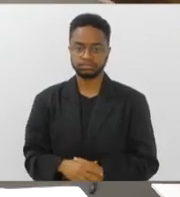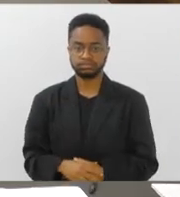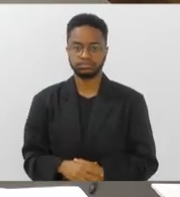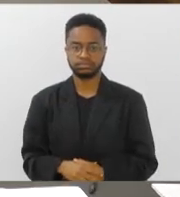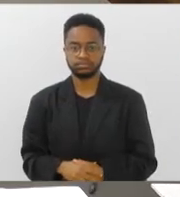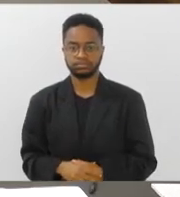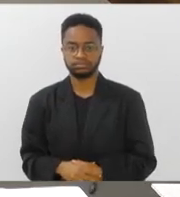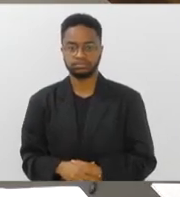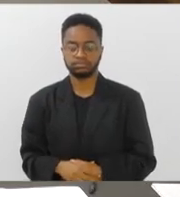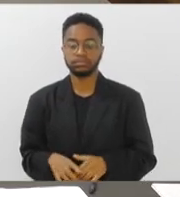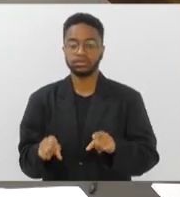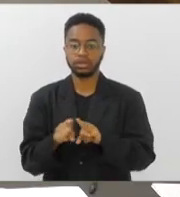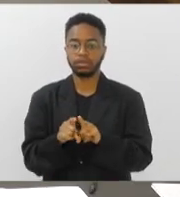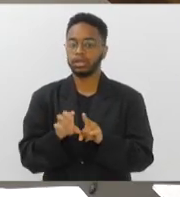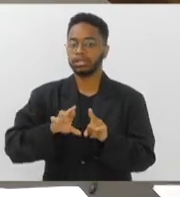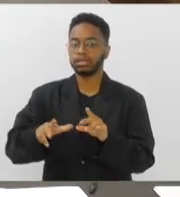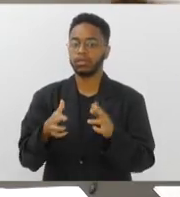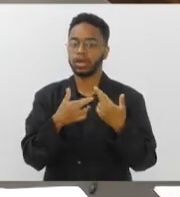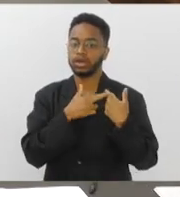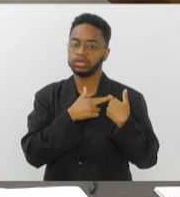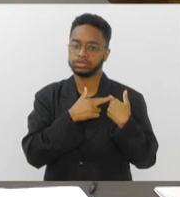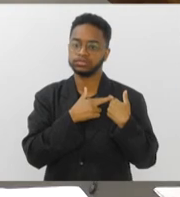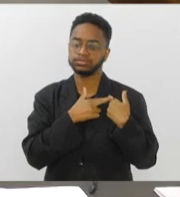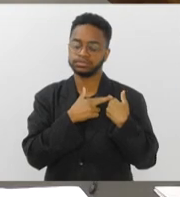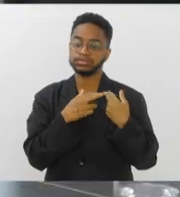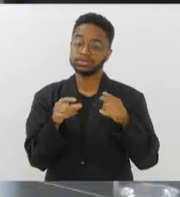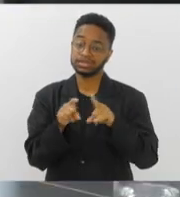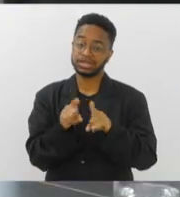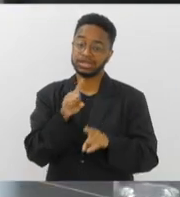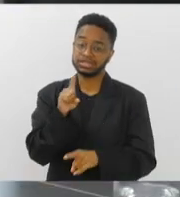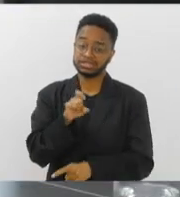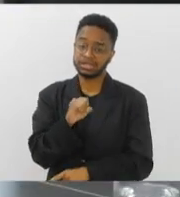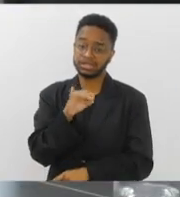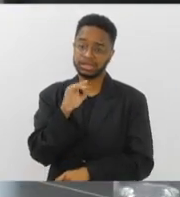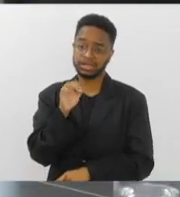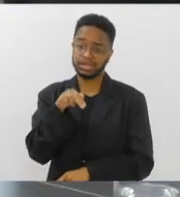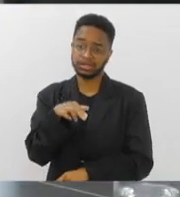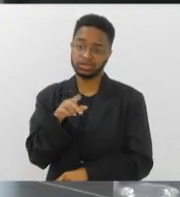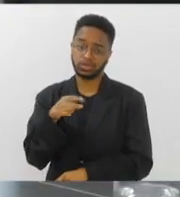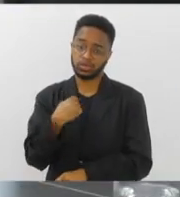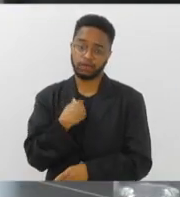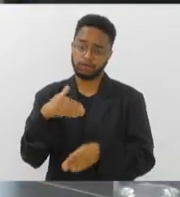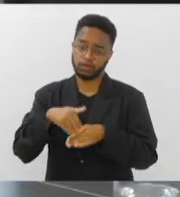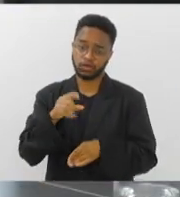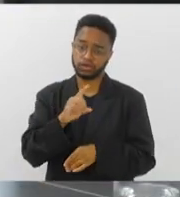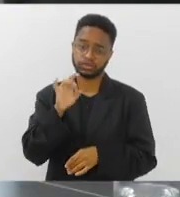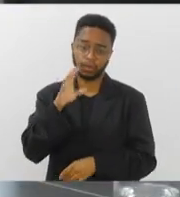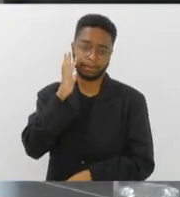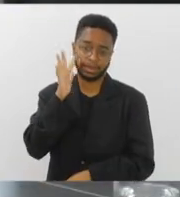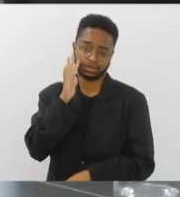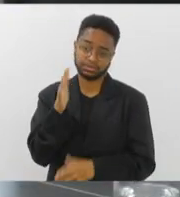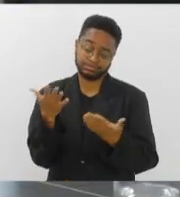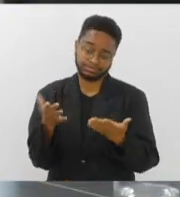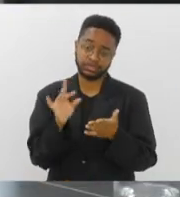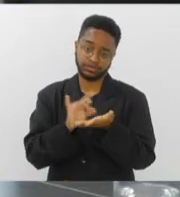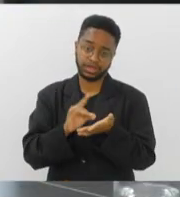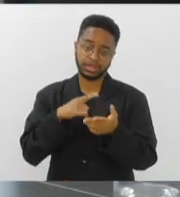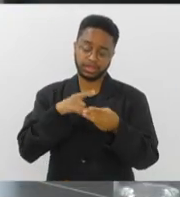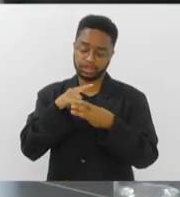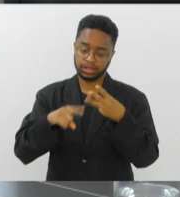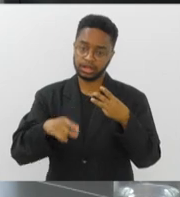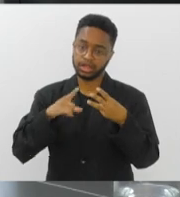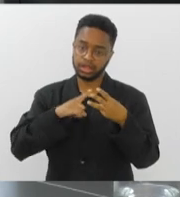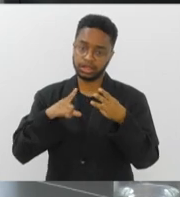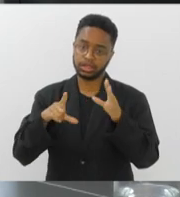E a invasão de competência. É, da Zeidão a gente não cita. Da Zeidão que a gente não vota, só pensa. Mas, de fato, são três